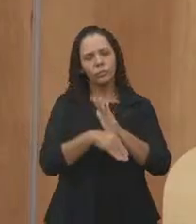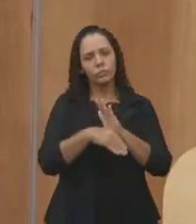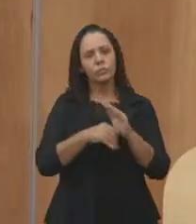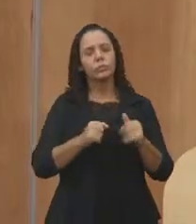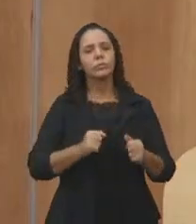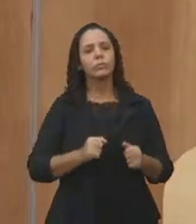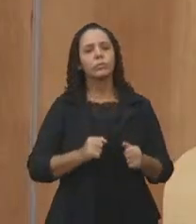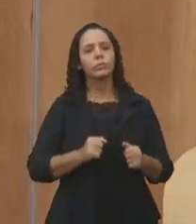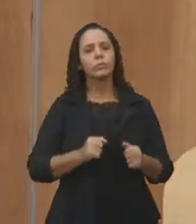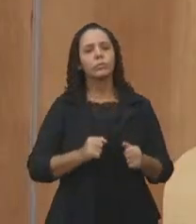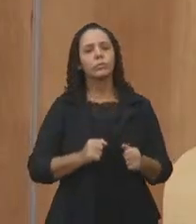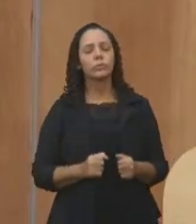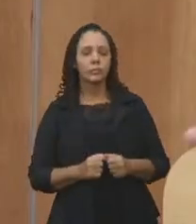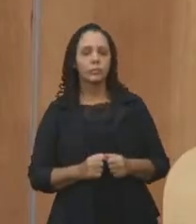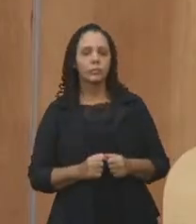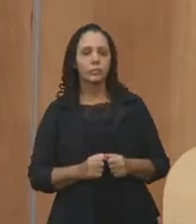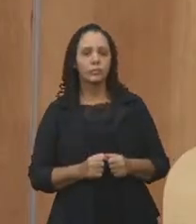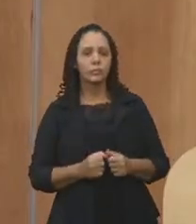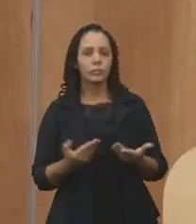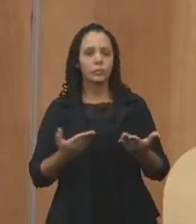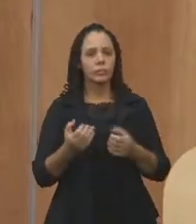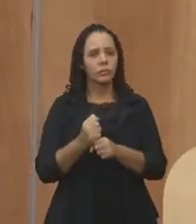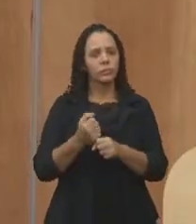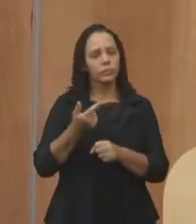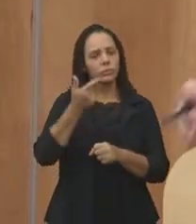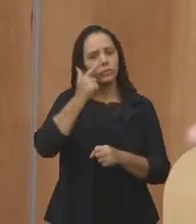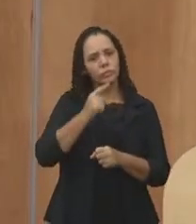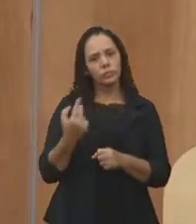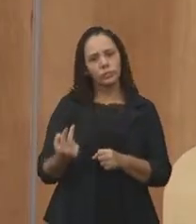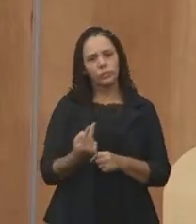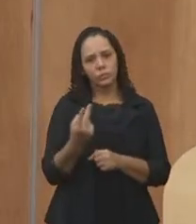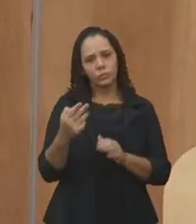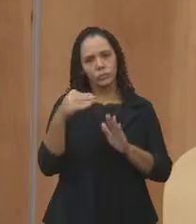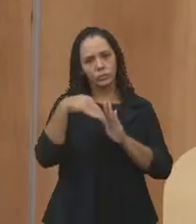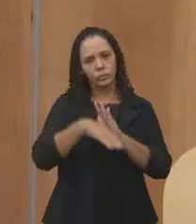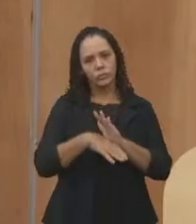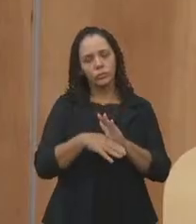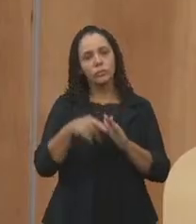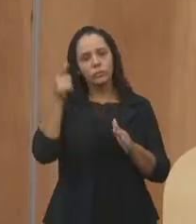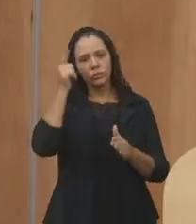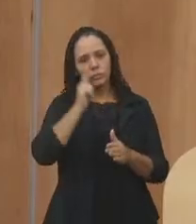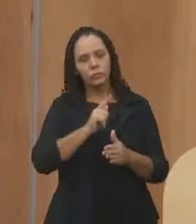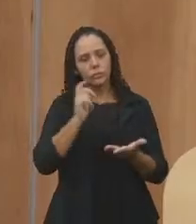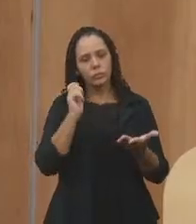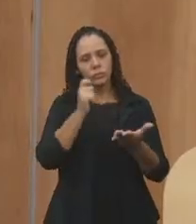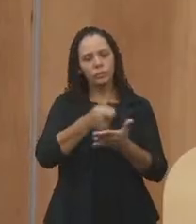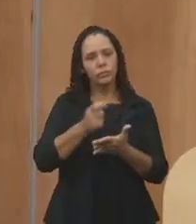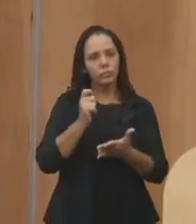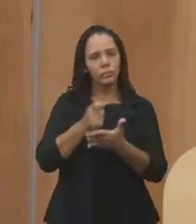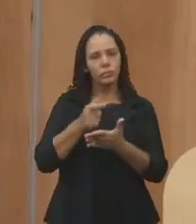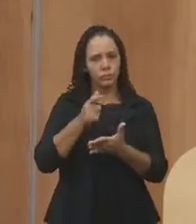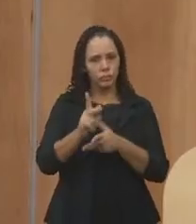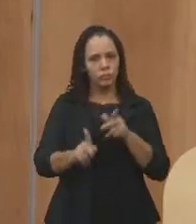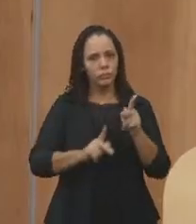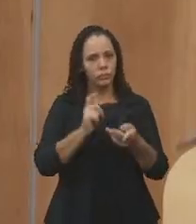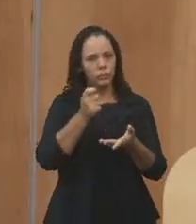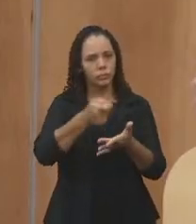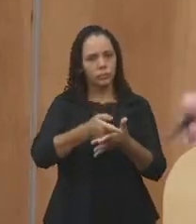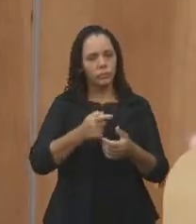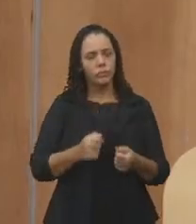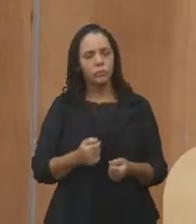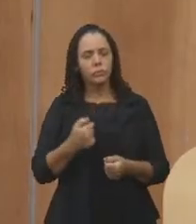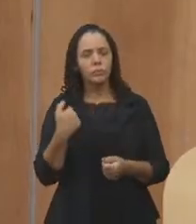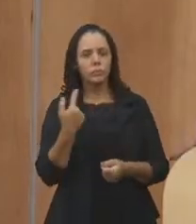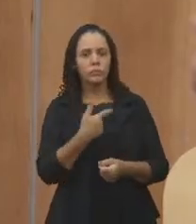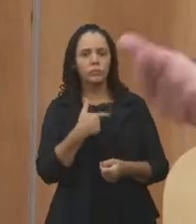grande no último ano, esse ano a gente conseguiu diminuir, consequentemente diminuímos. O que fizemos para